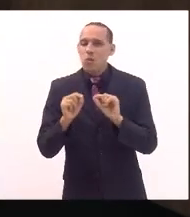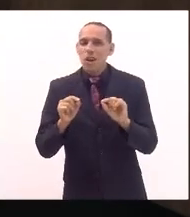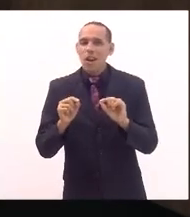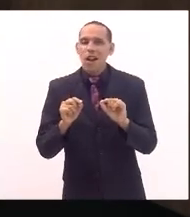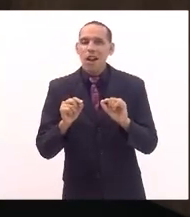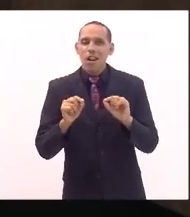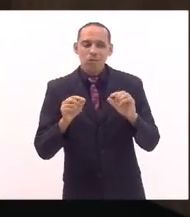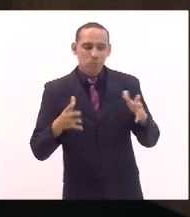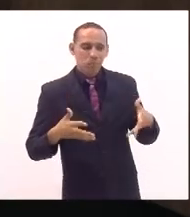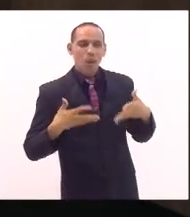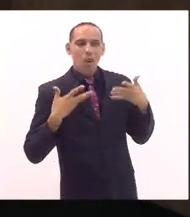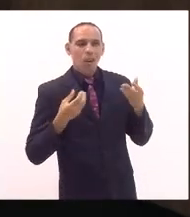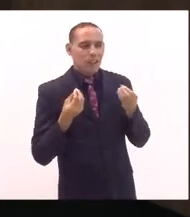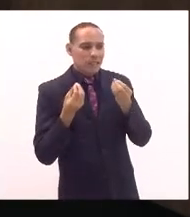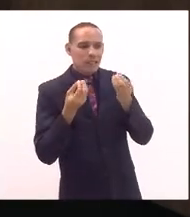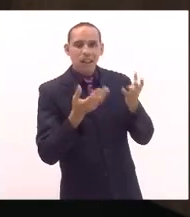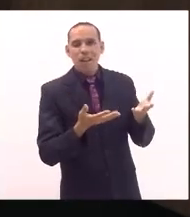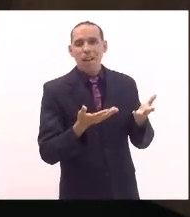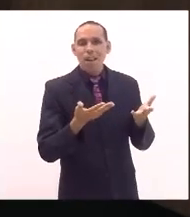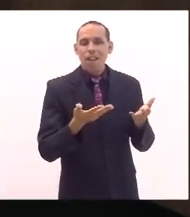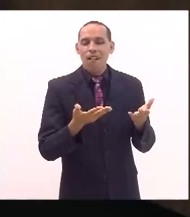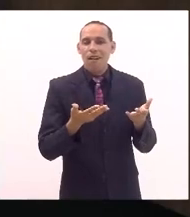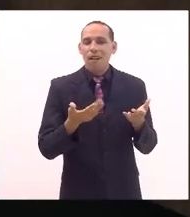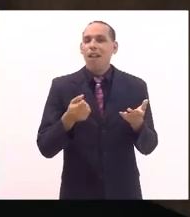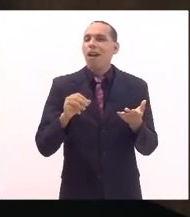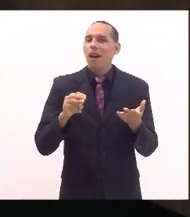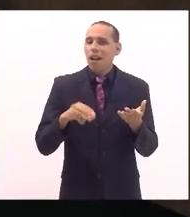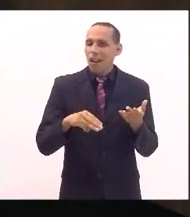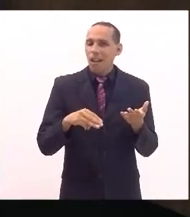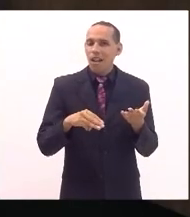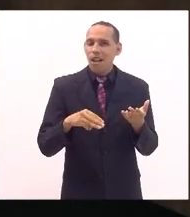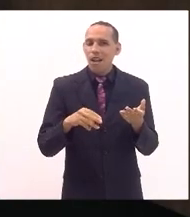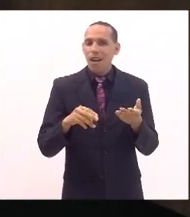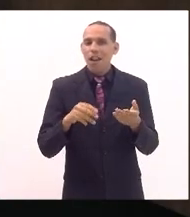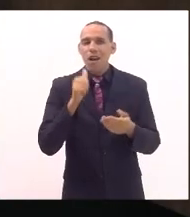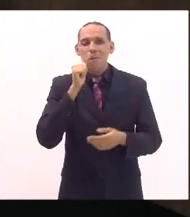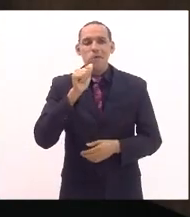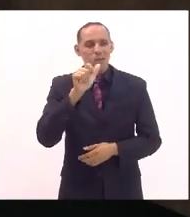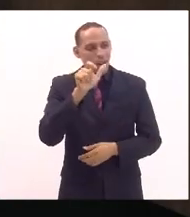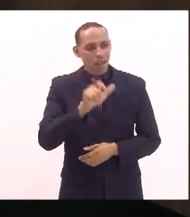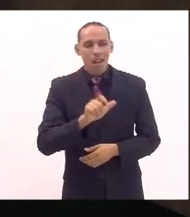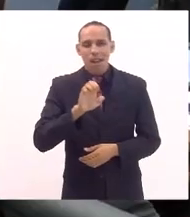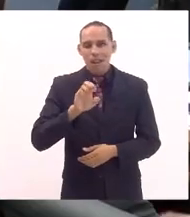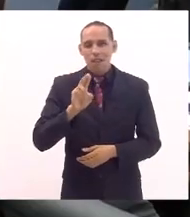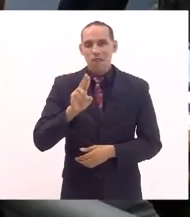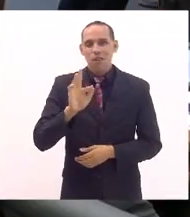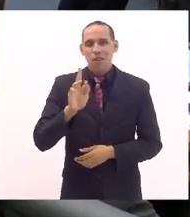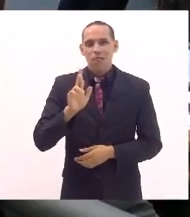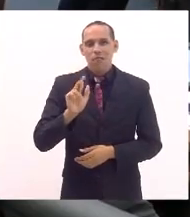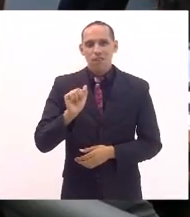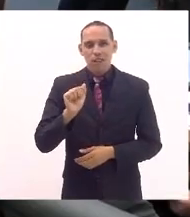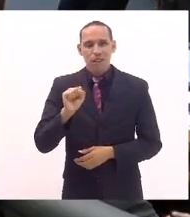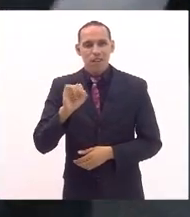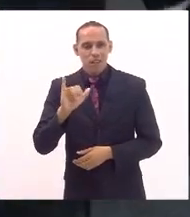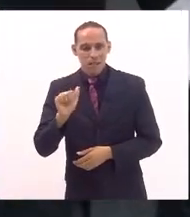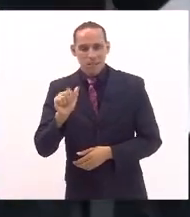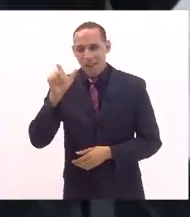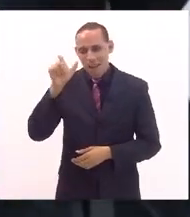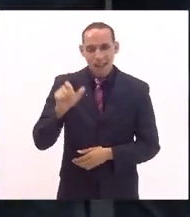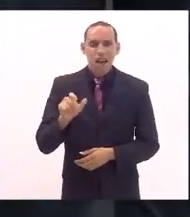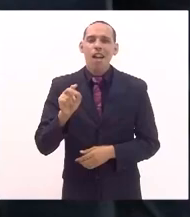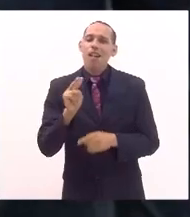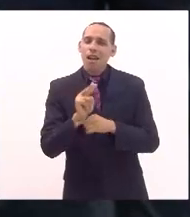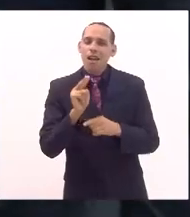honraria que oferecem né a defensor Eufrásia que é um exemplo na defesa